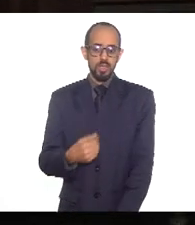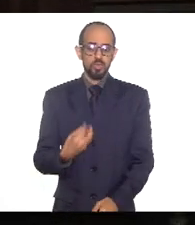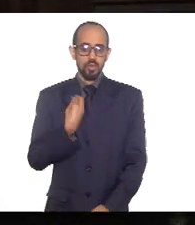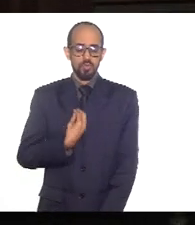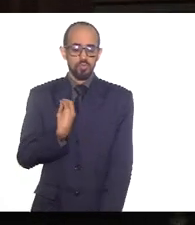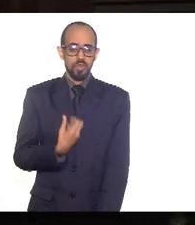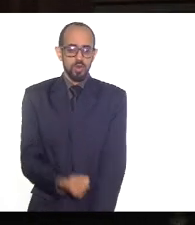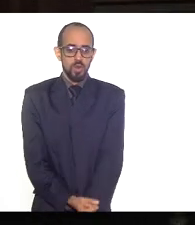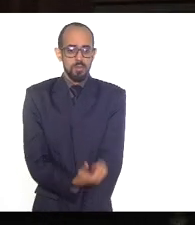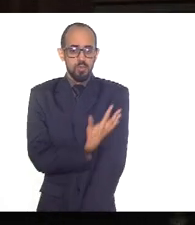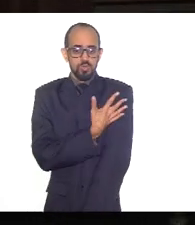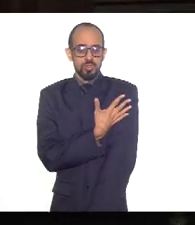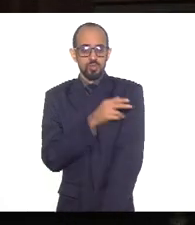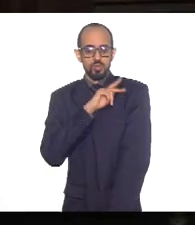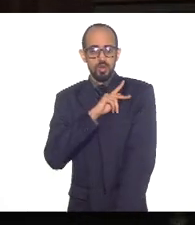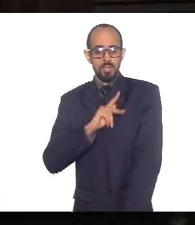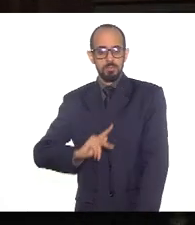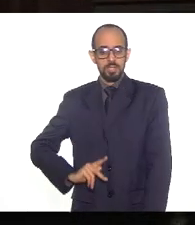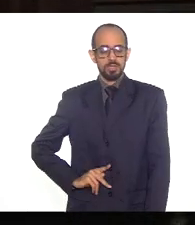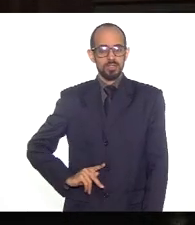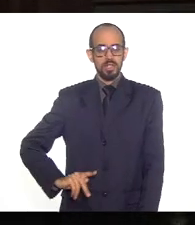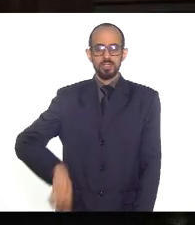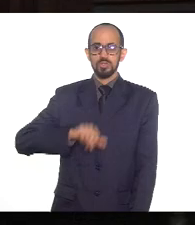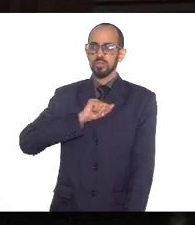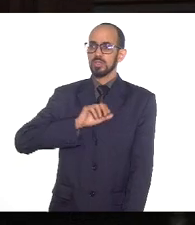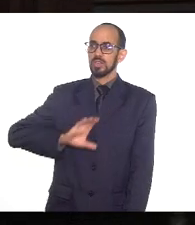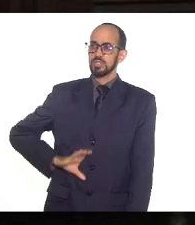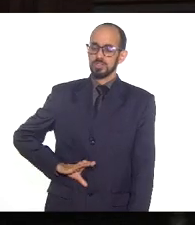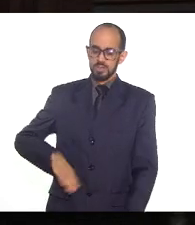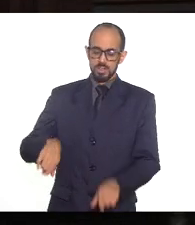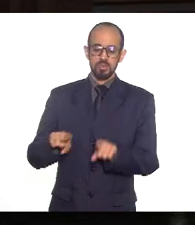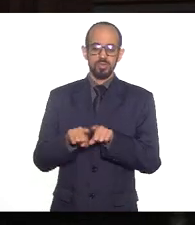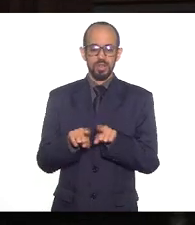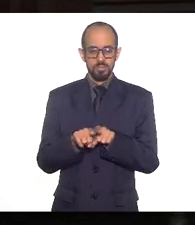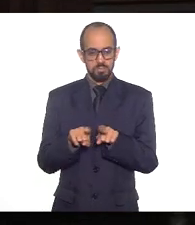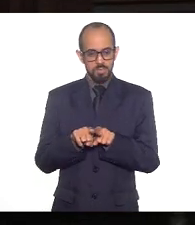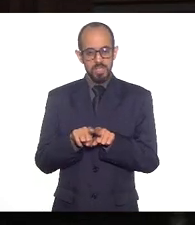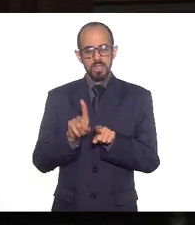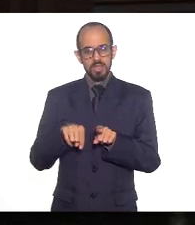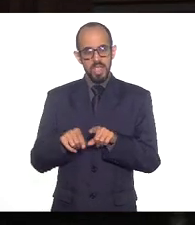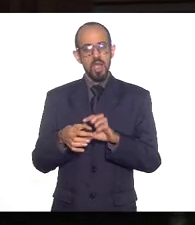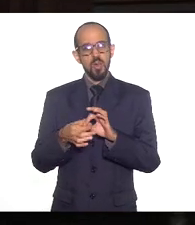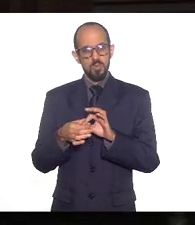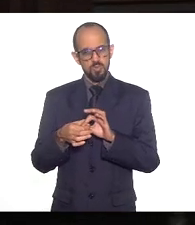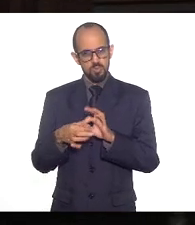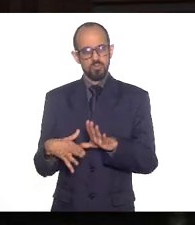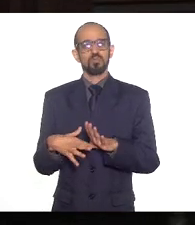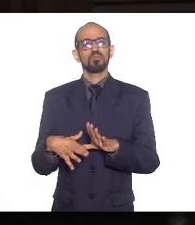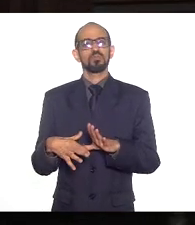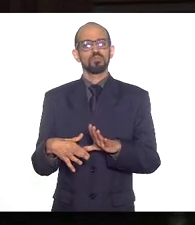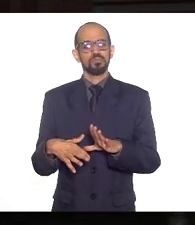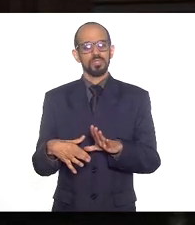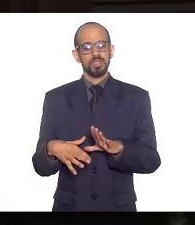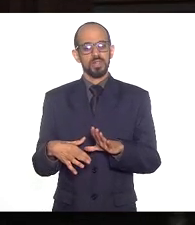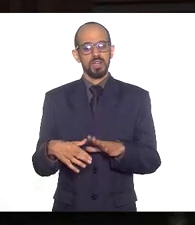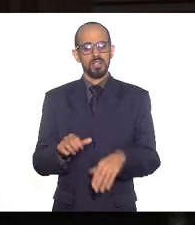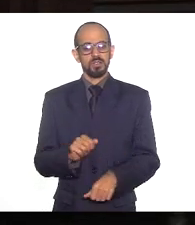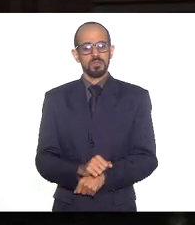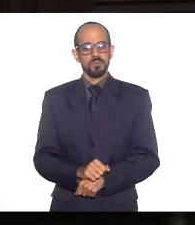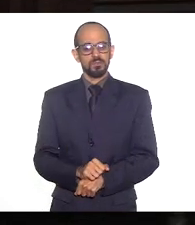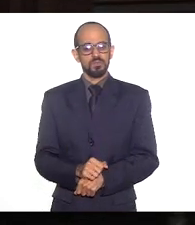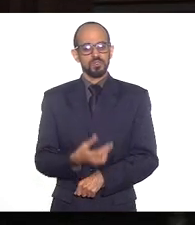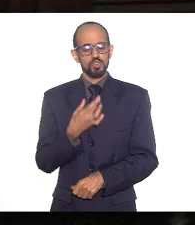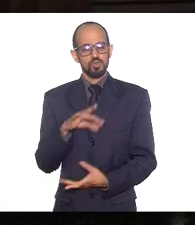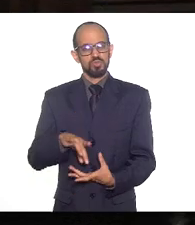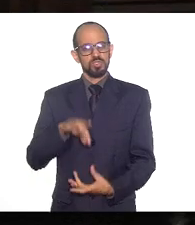sob a presidência do deputado André Ceciliano que é um Democrata né de um espírito